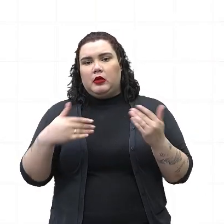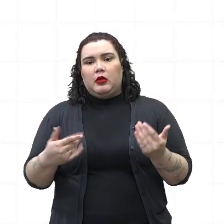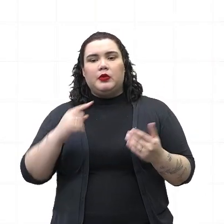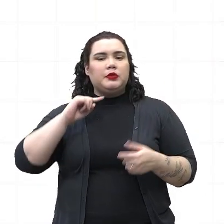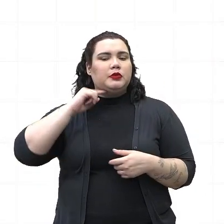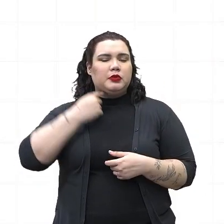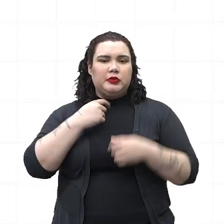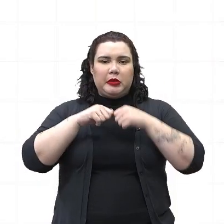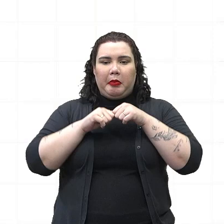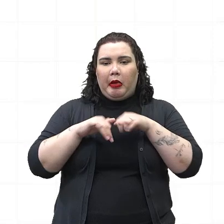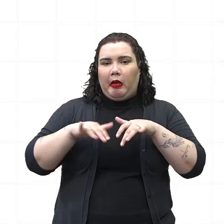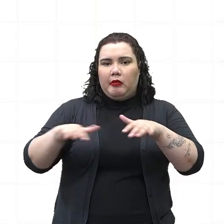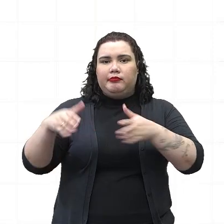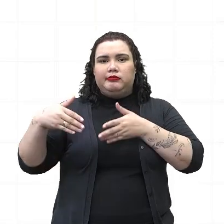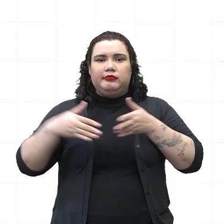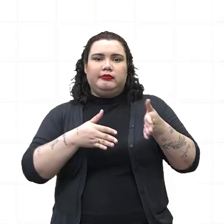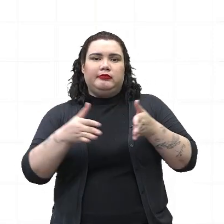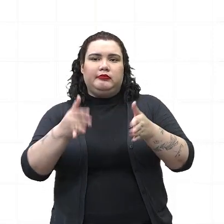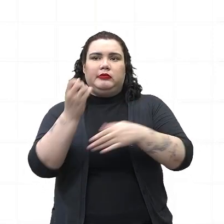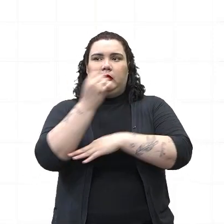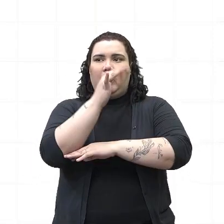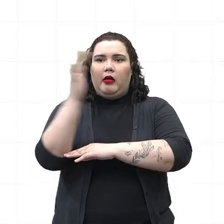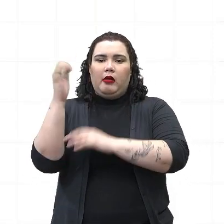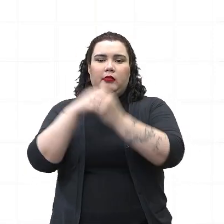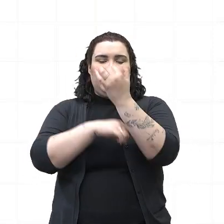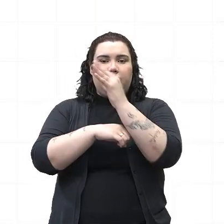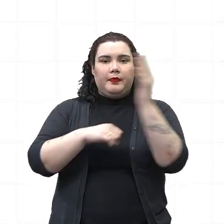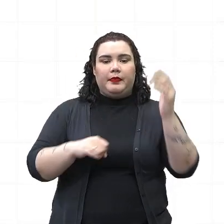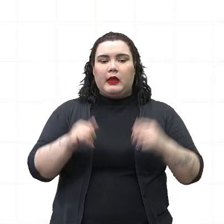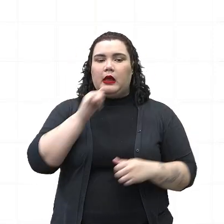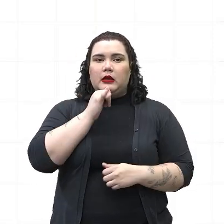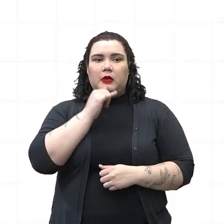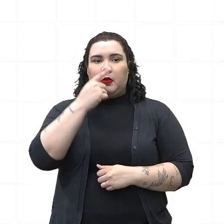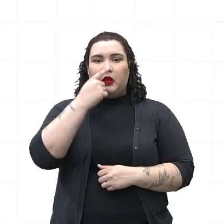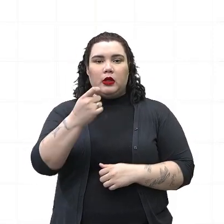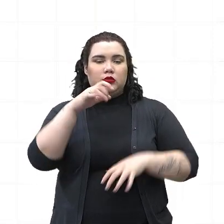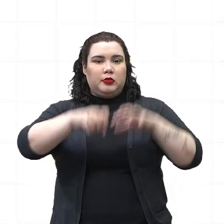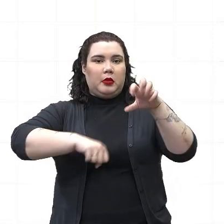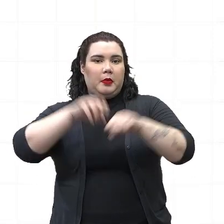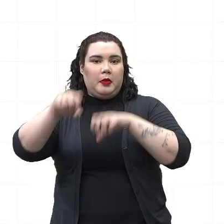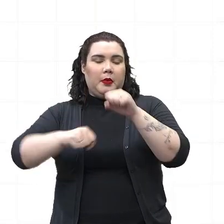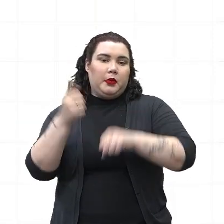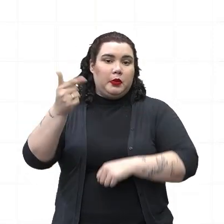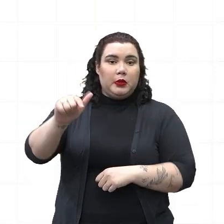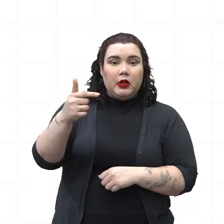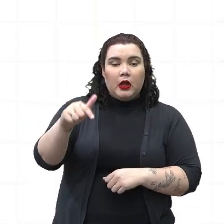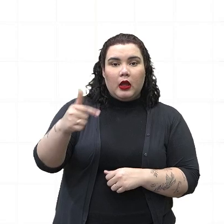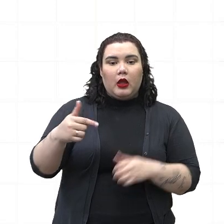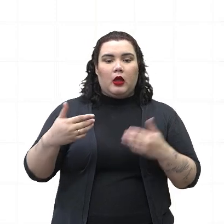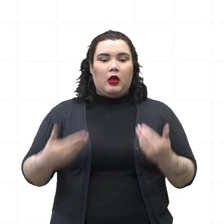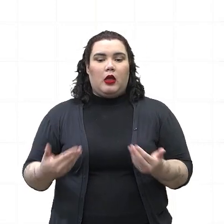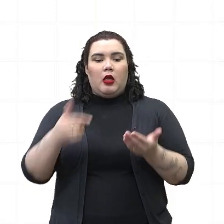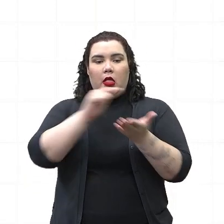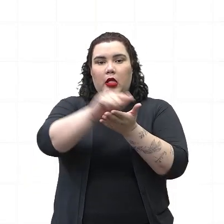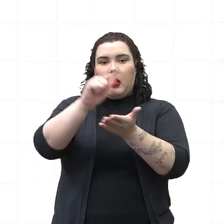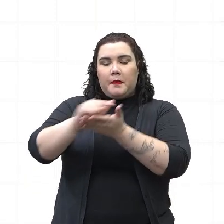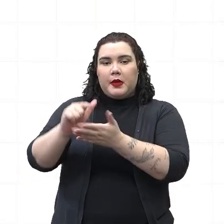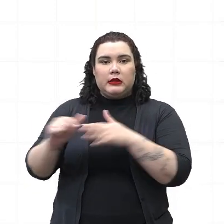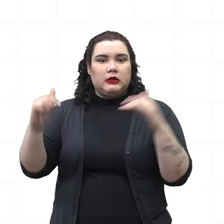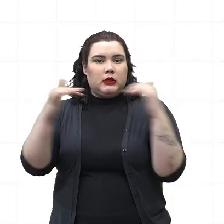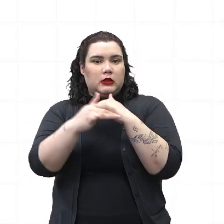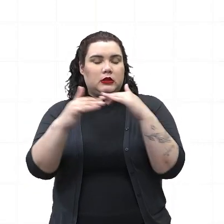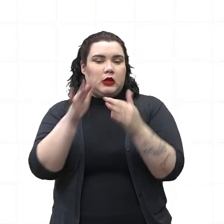sujando ali a natureza. Você tem ali, por exemplo, coleta de lixo que não está sendo feita de maneira correta, né? A limpeza pública, a